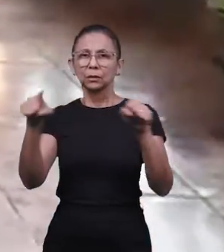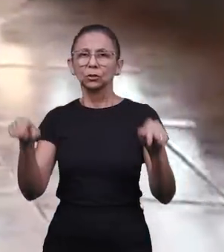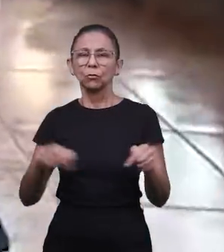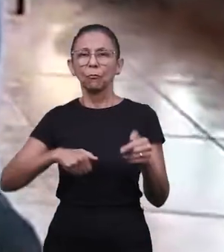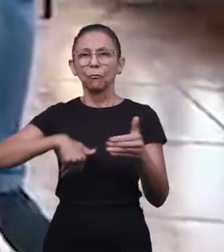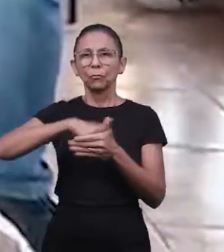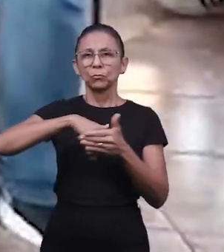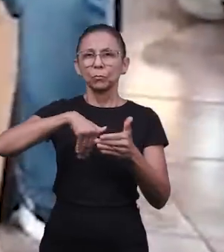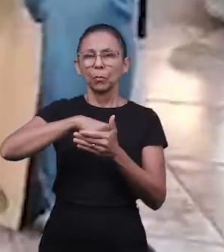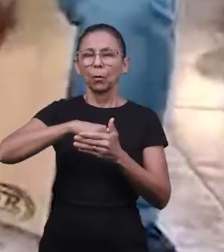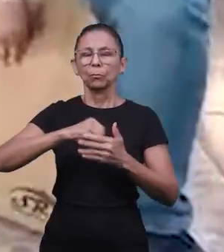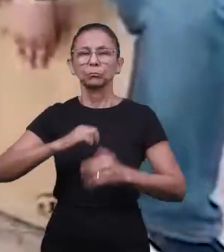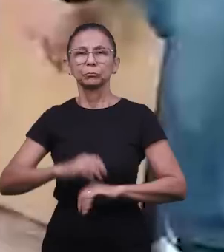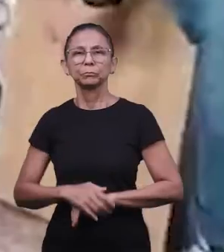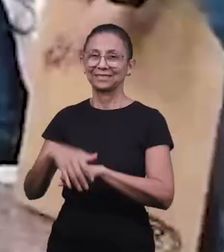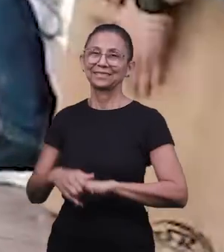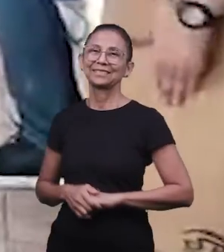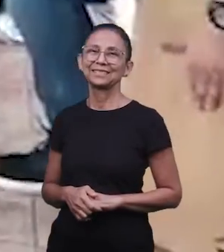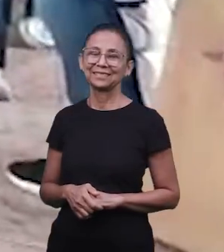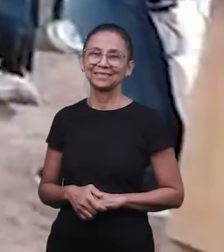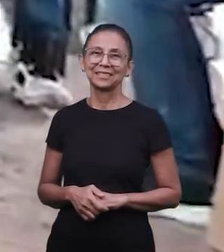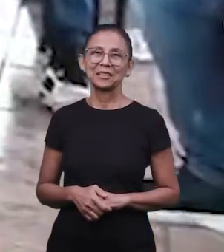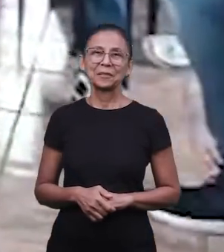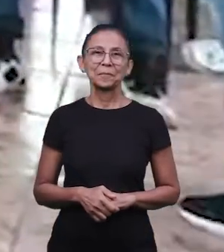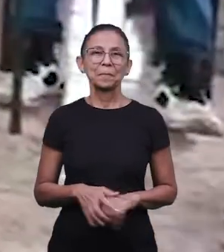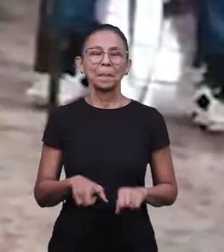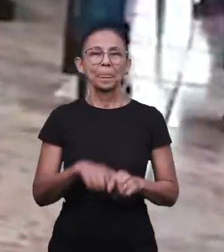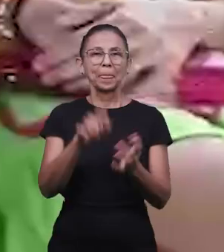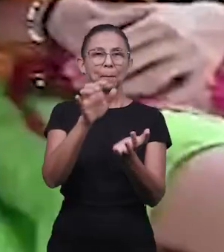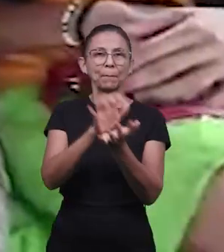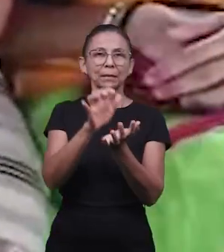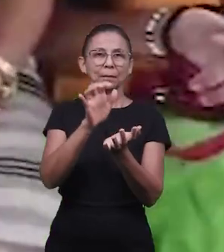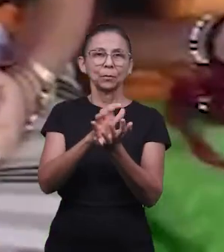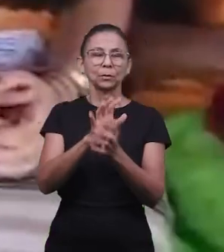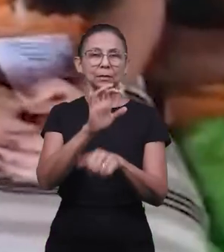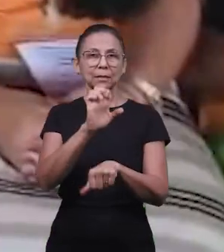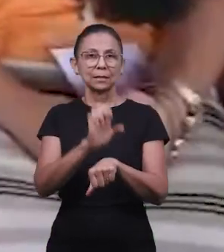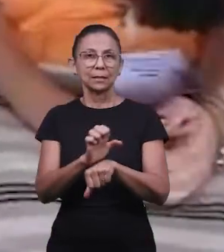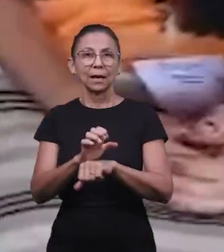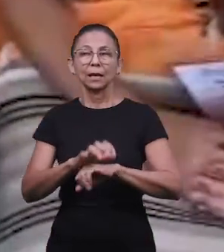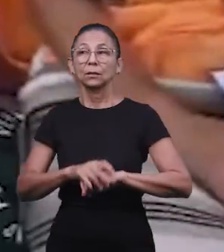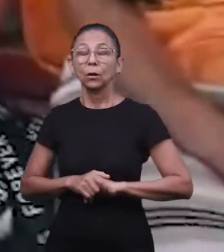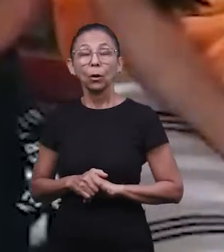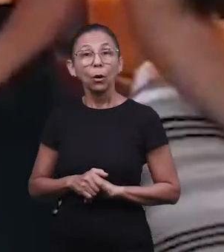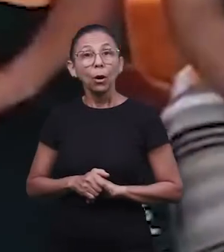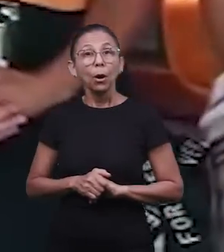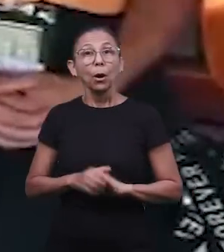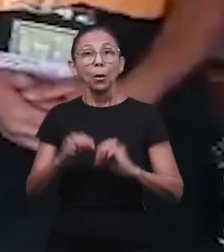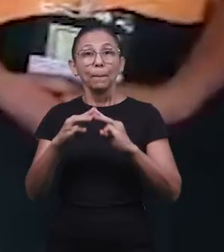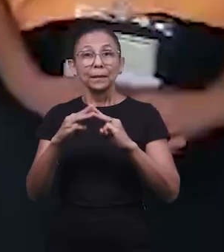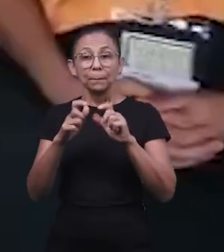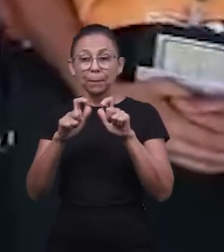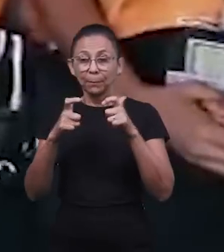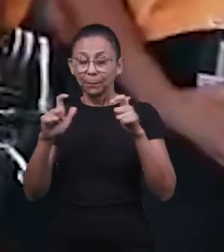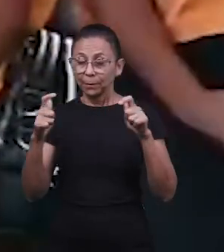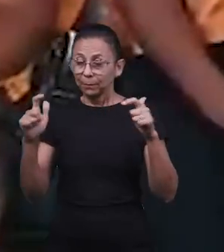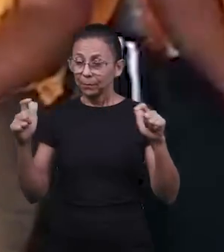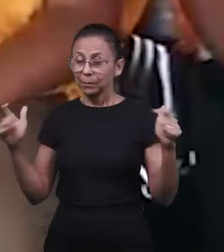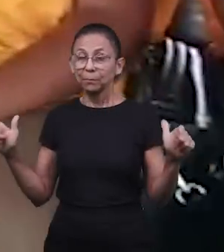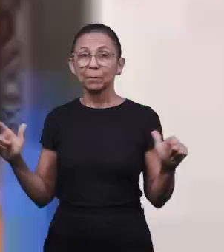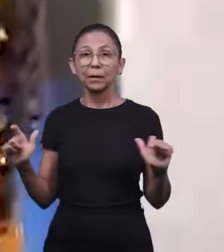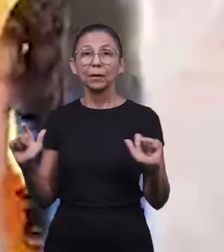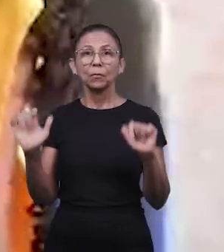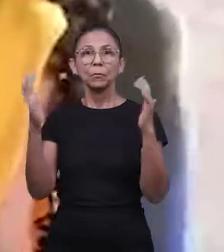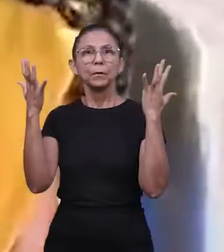Manaim, um evento muito especial que permite a ida das nossas crianças, intermediários e adolescentes a este santo